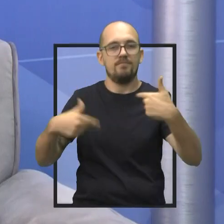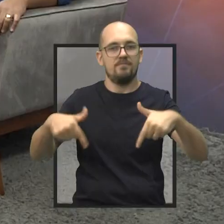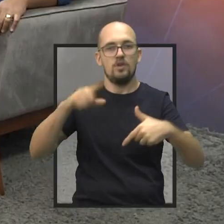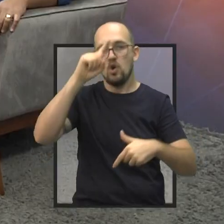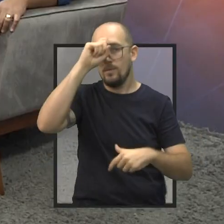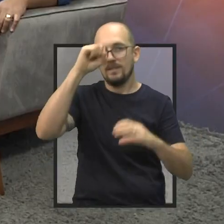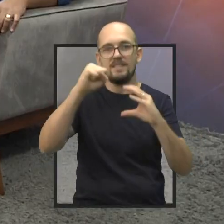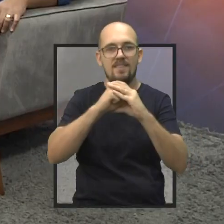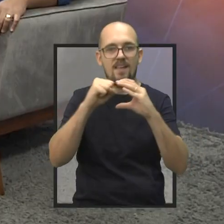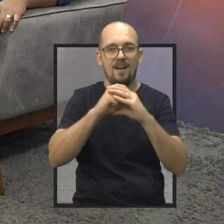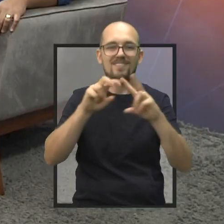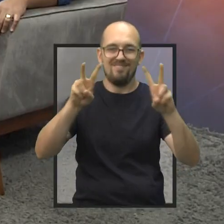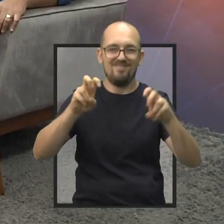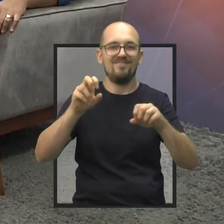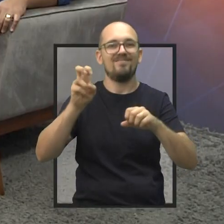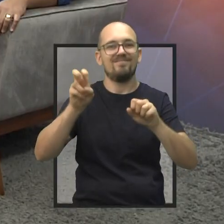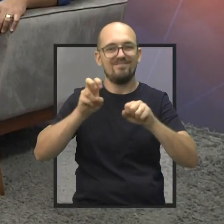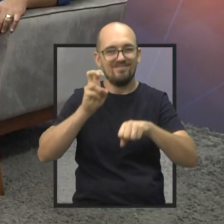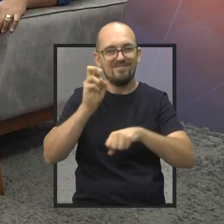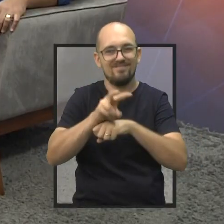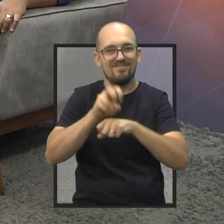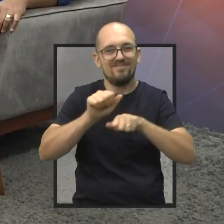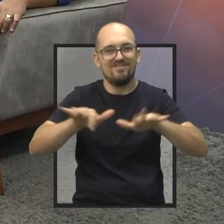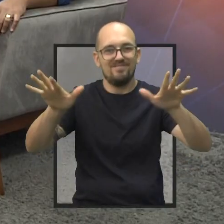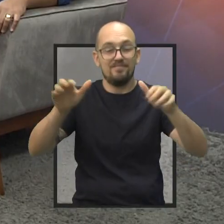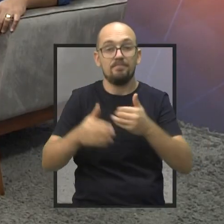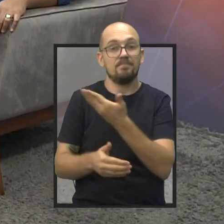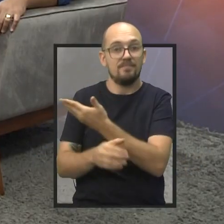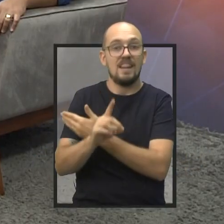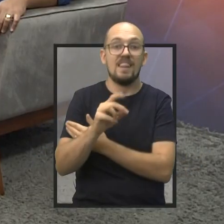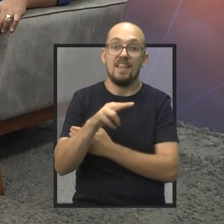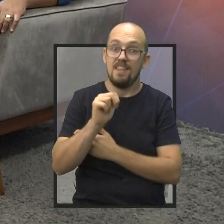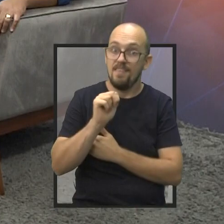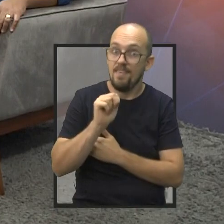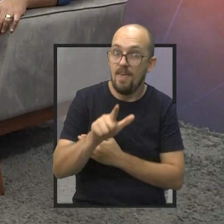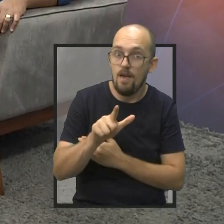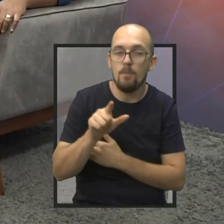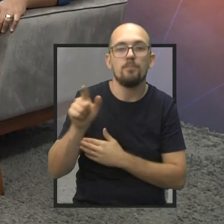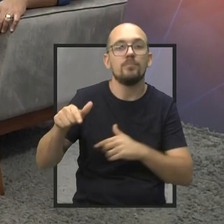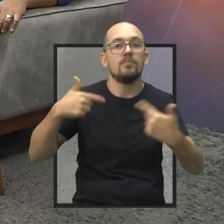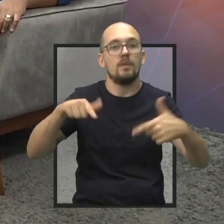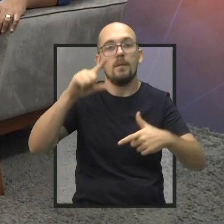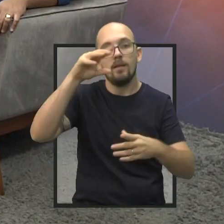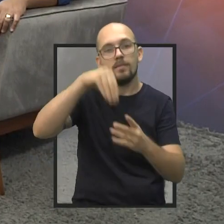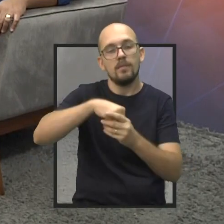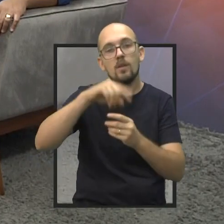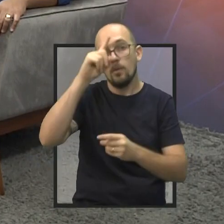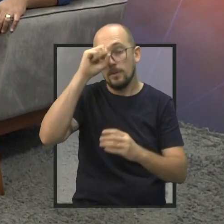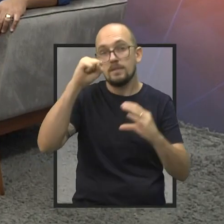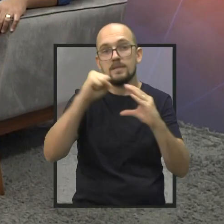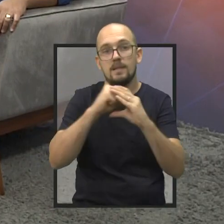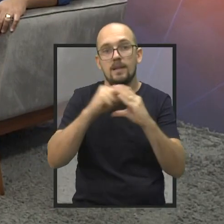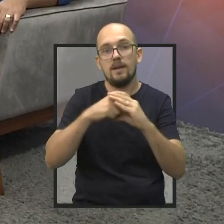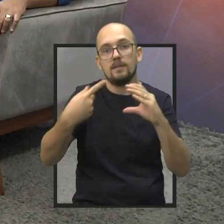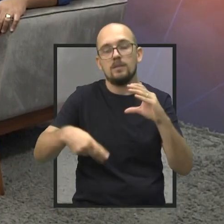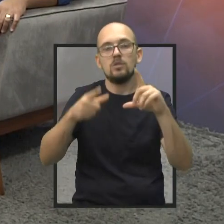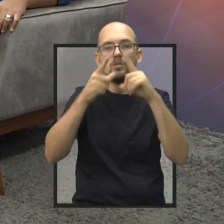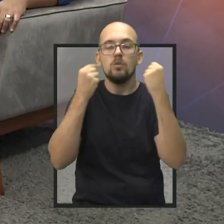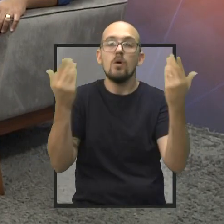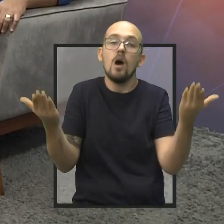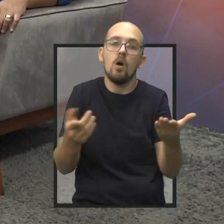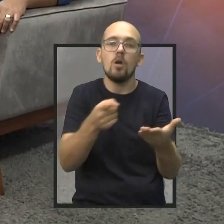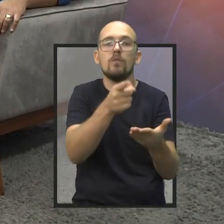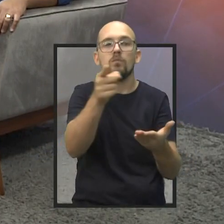Jaú. Bom, então nós conversamos com o Dr. Daniel de Oliveira, infectologista da Santa Casa aqui de Jaú. E